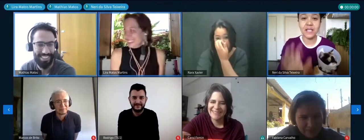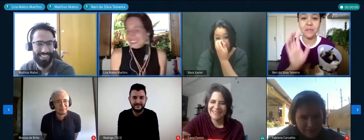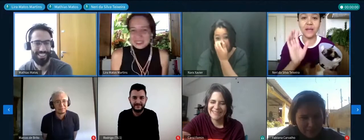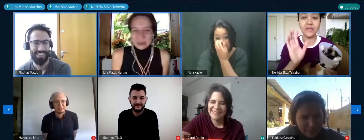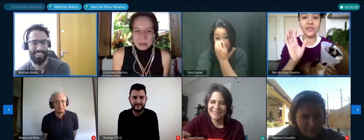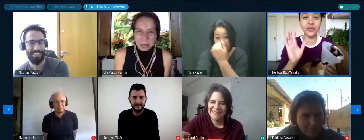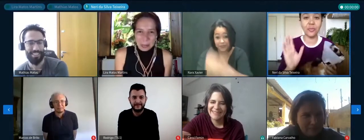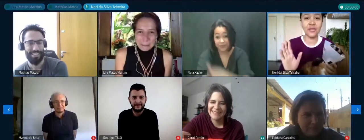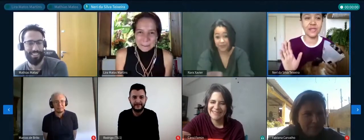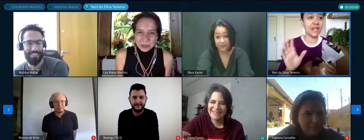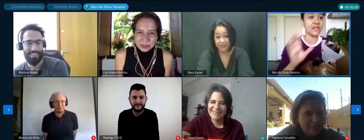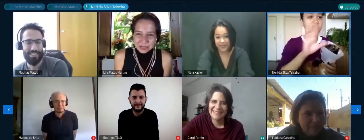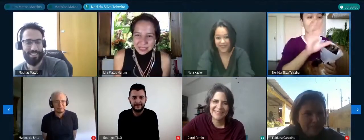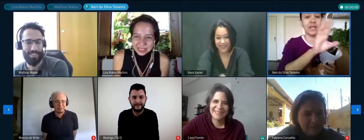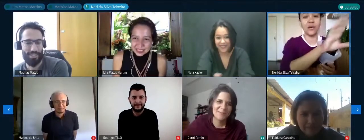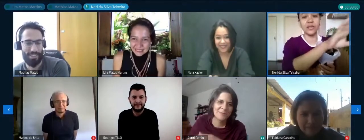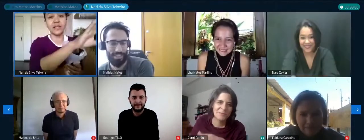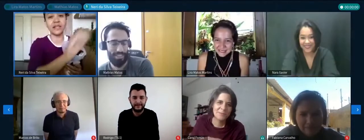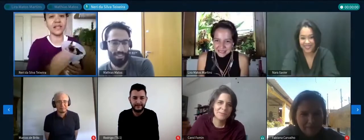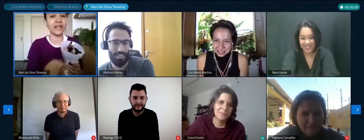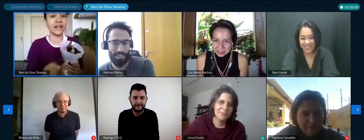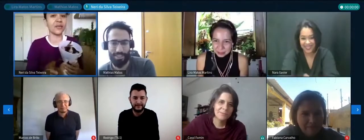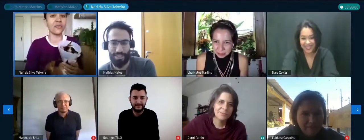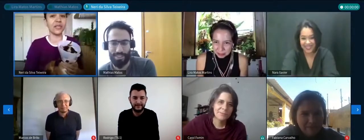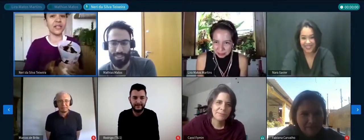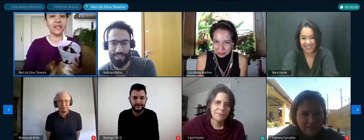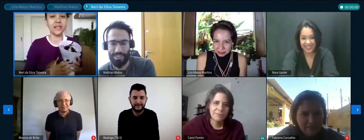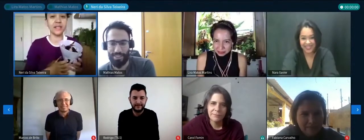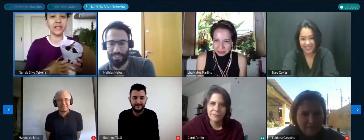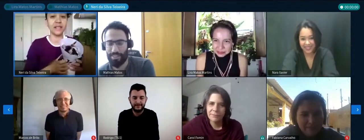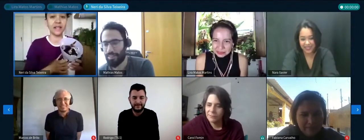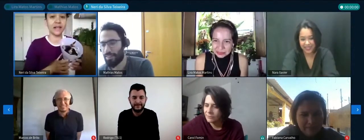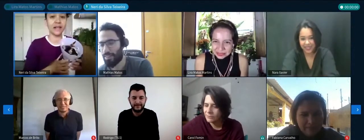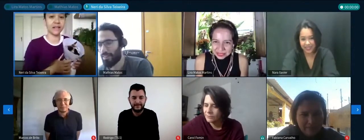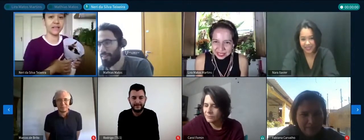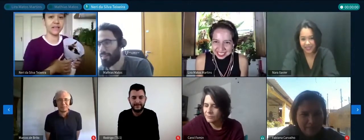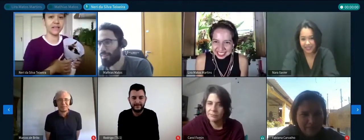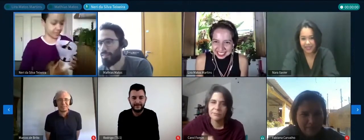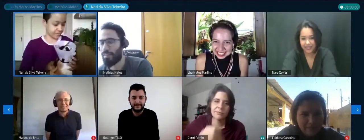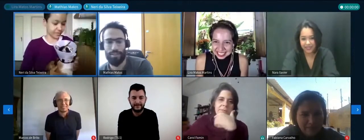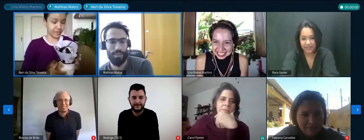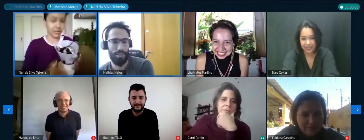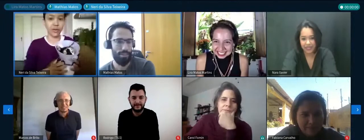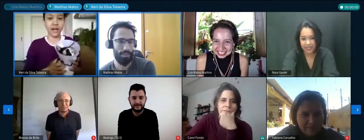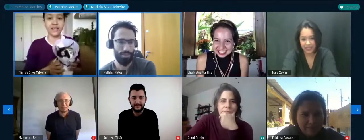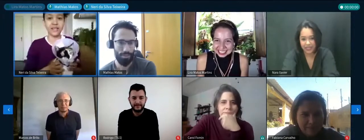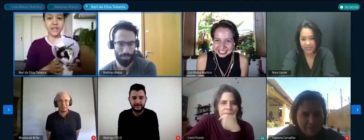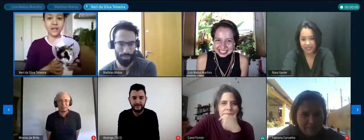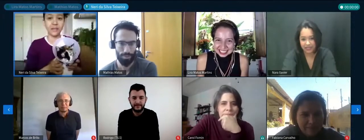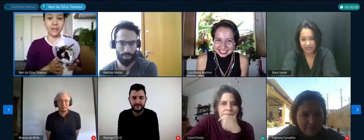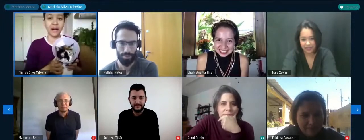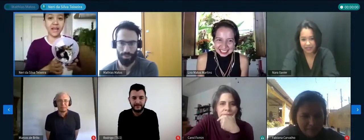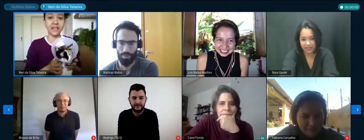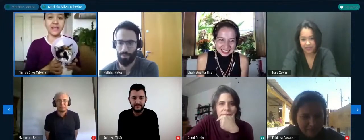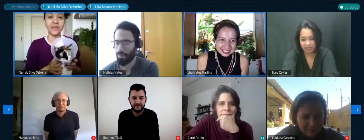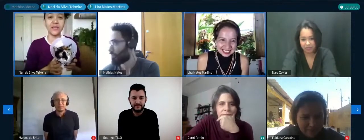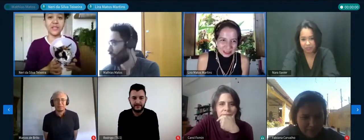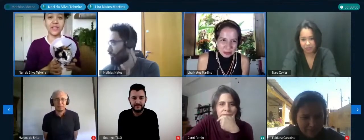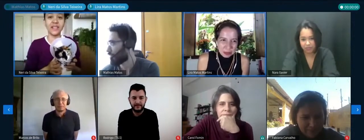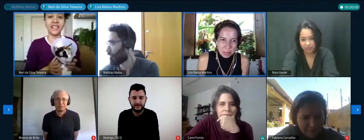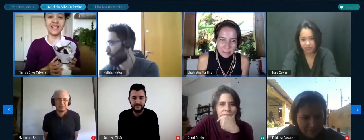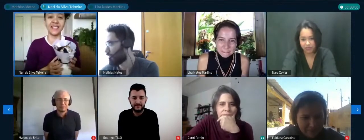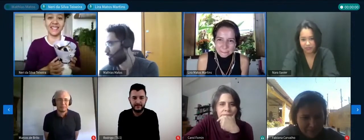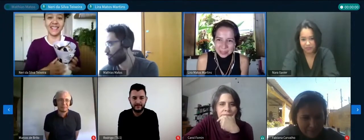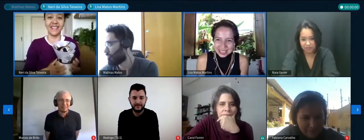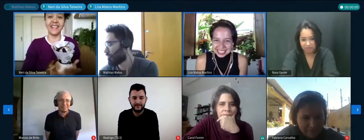Olha, elas participaram de todo o processo. Elas estão aqui. A outra está deitada ouvindo. Essa daqui tá, ela está com um colarzinho. Ela é uma margarida